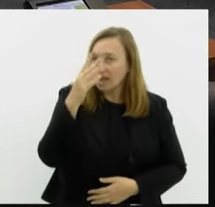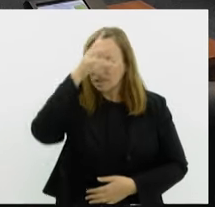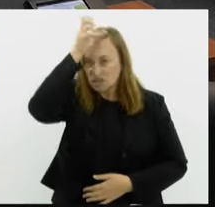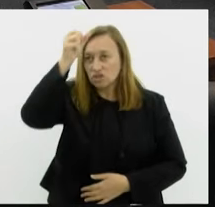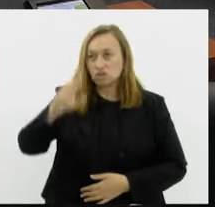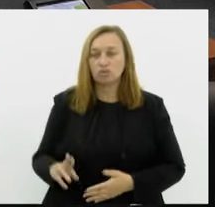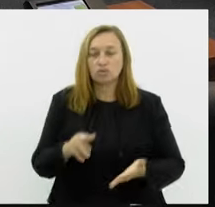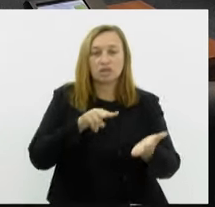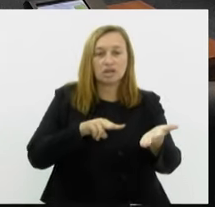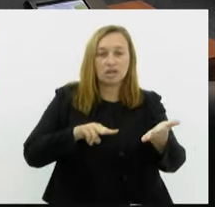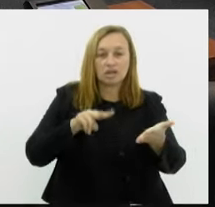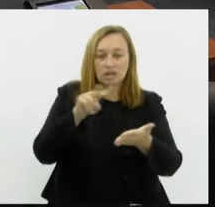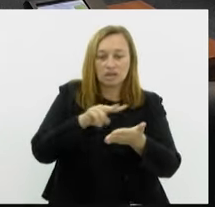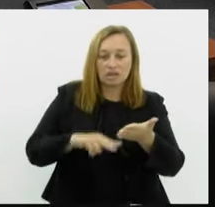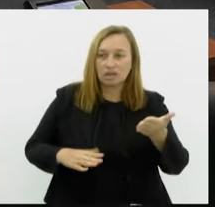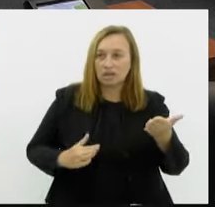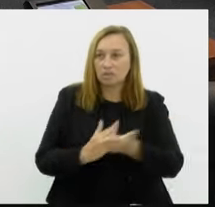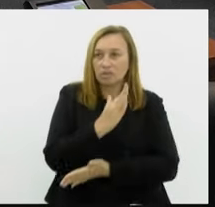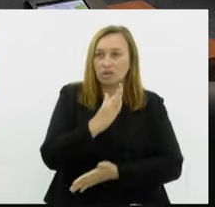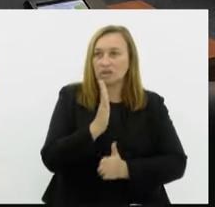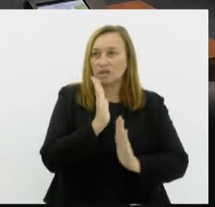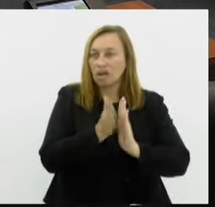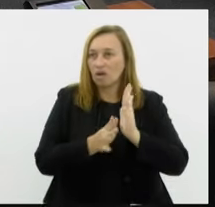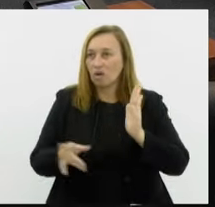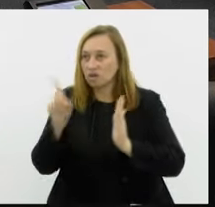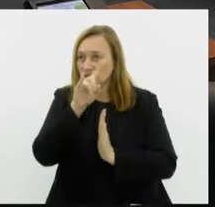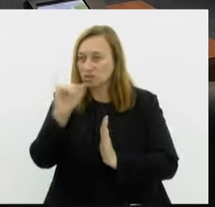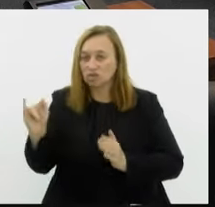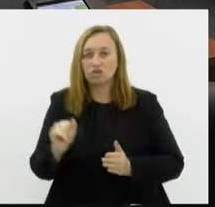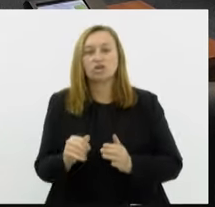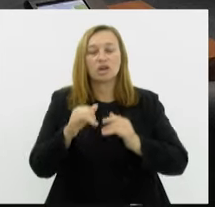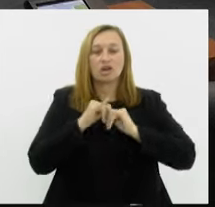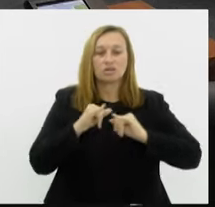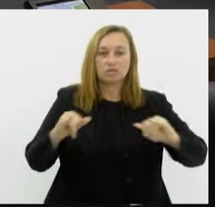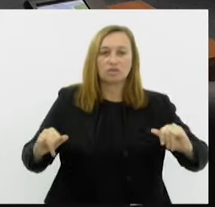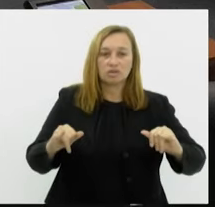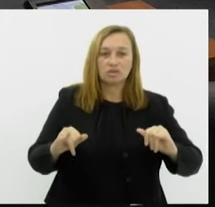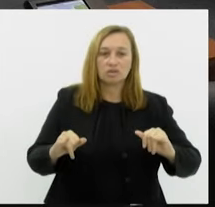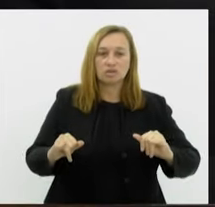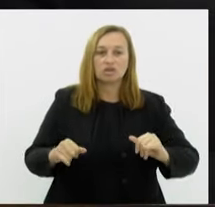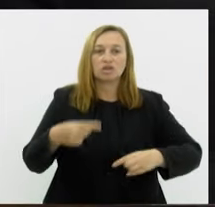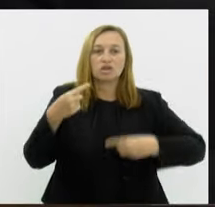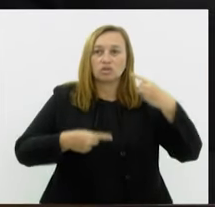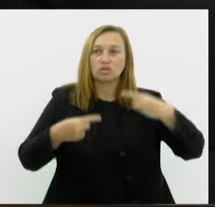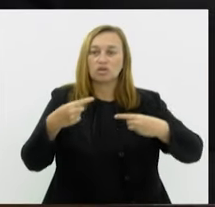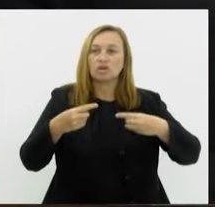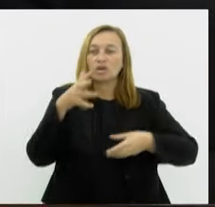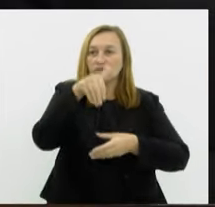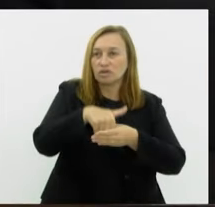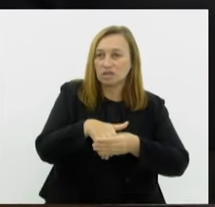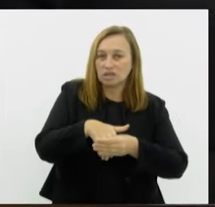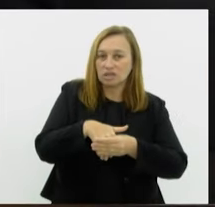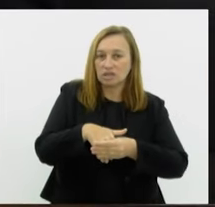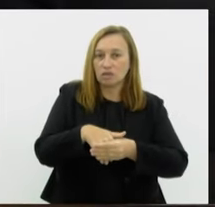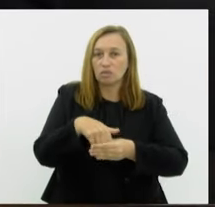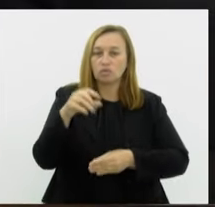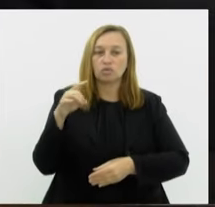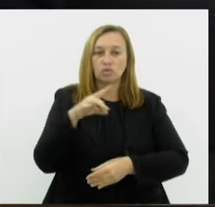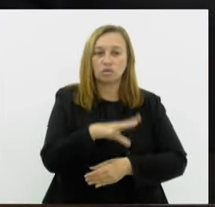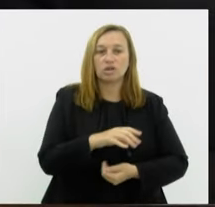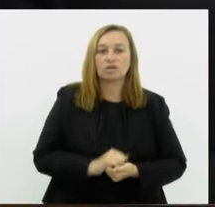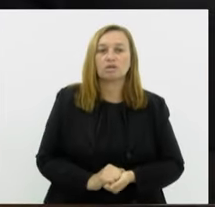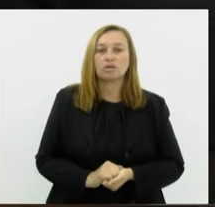Lida e aprovada a ata, passa-se a ordem do dia. Anuncio, em regime de urgência, em votação, em discussão